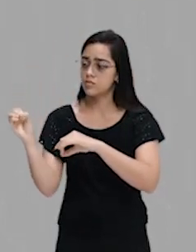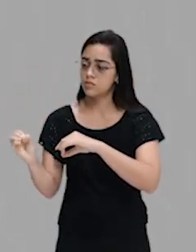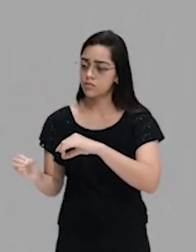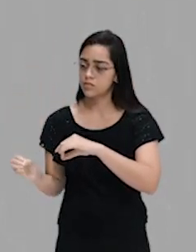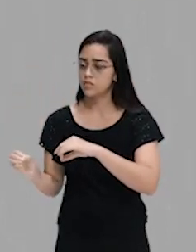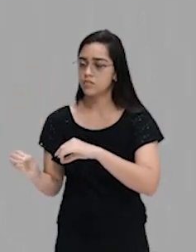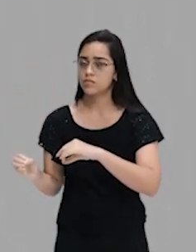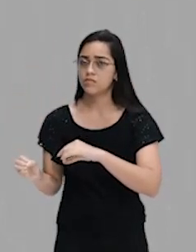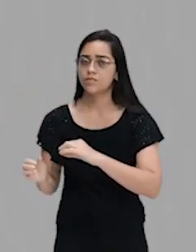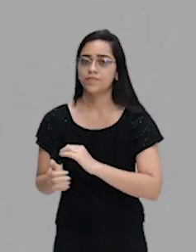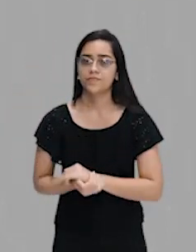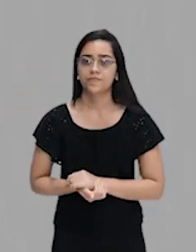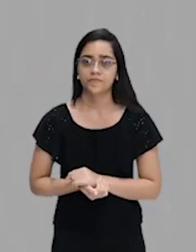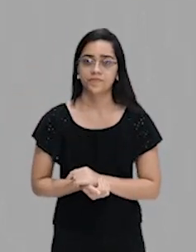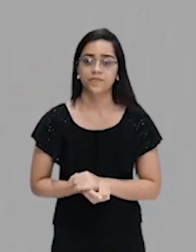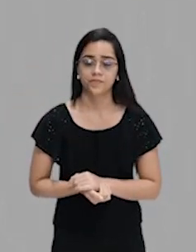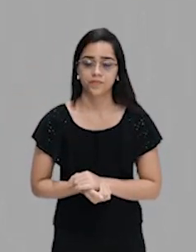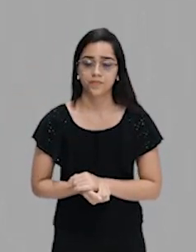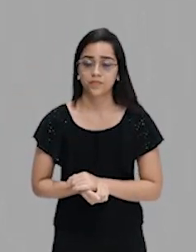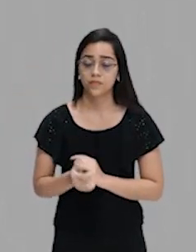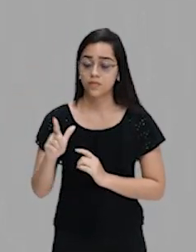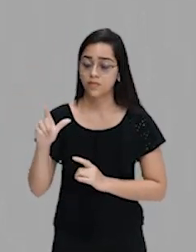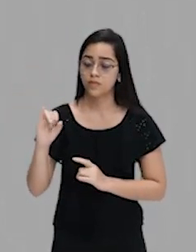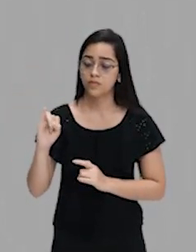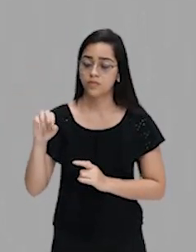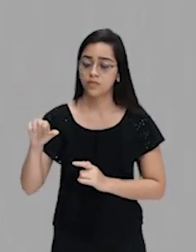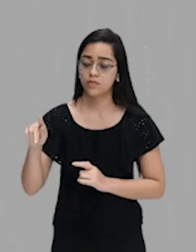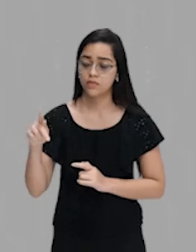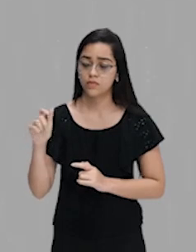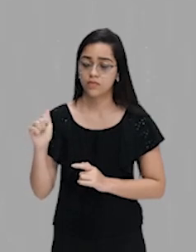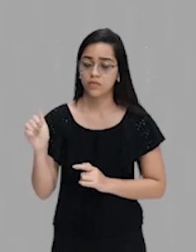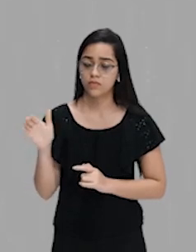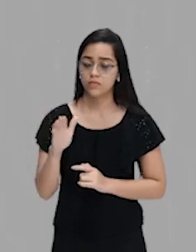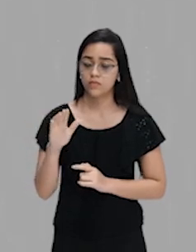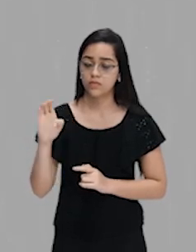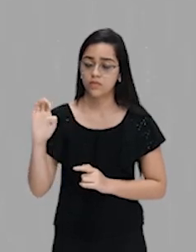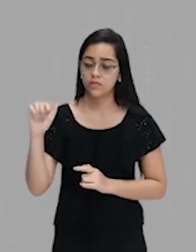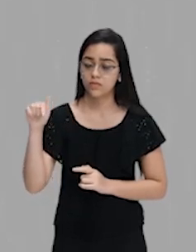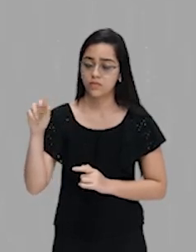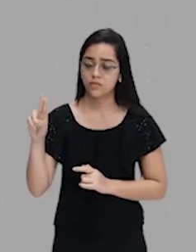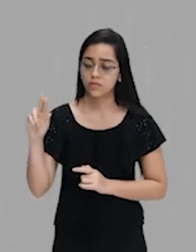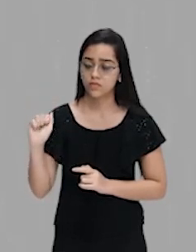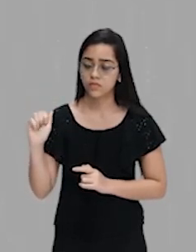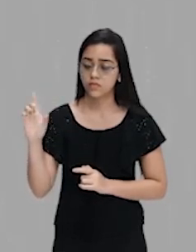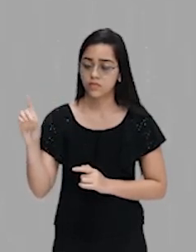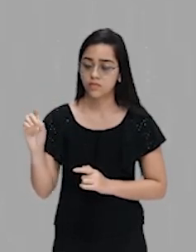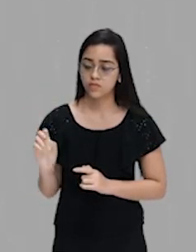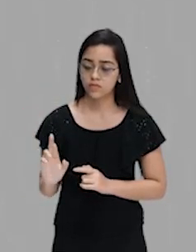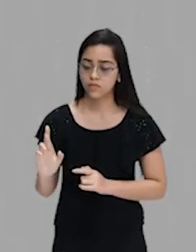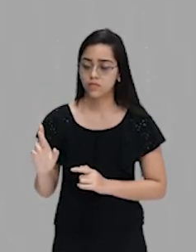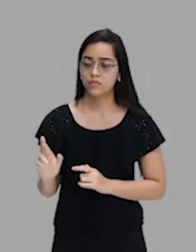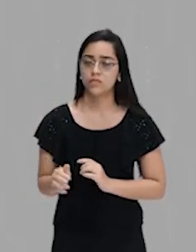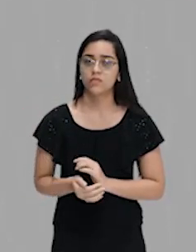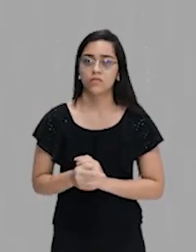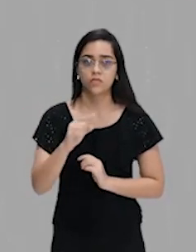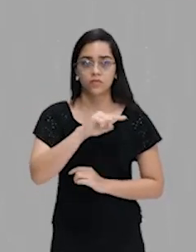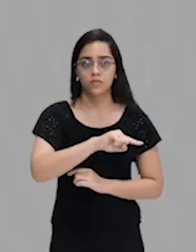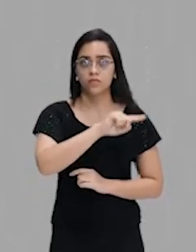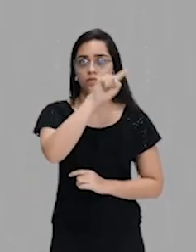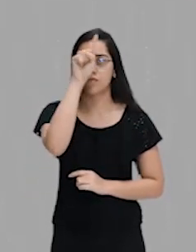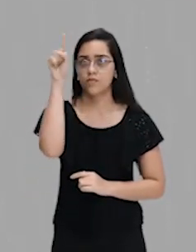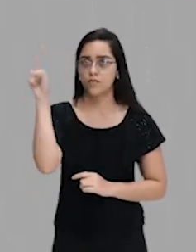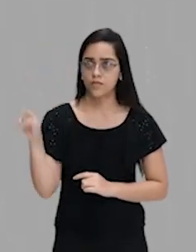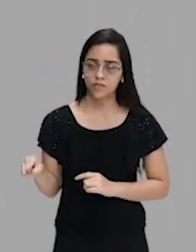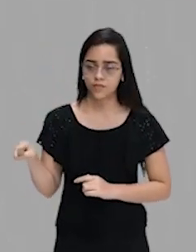angulação, e ele se põe. Okay? Então ele faz algo como se fosse um meio círculo, um